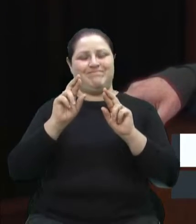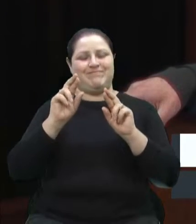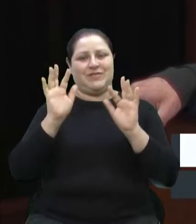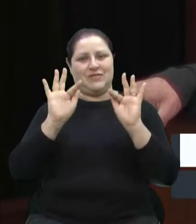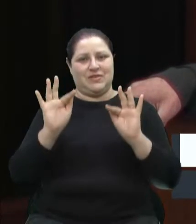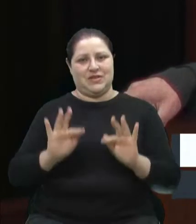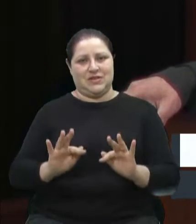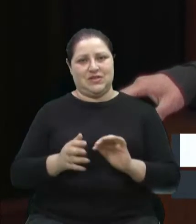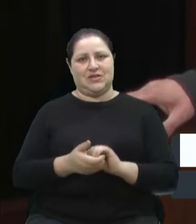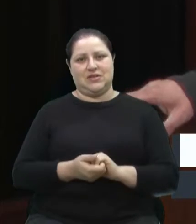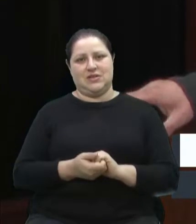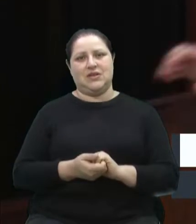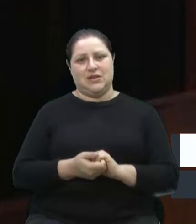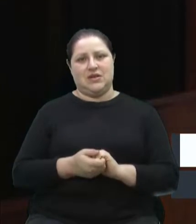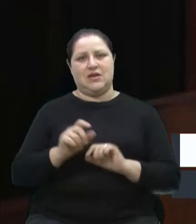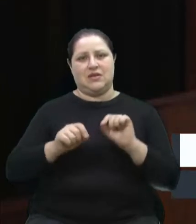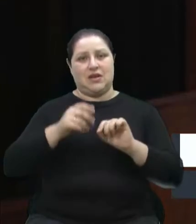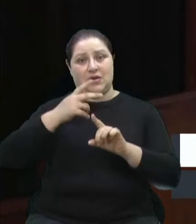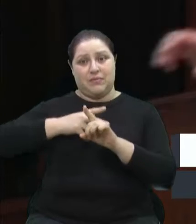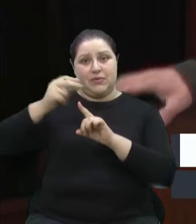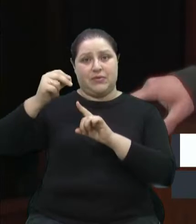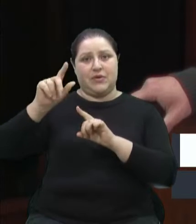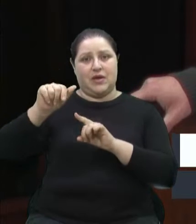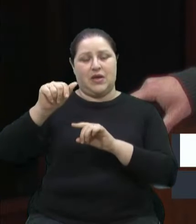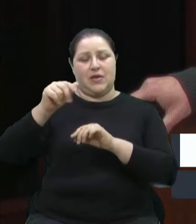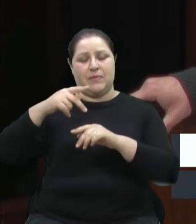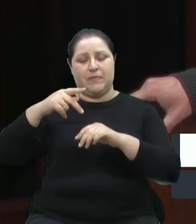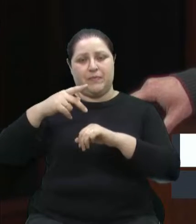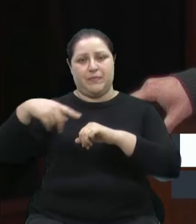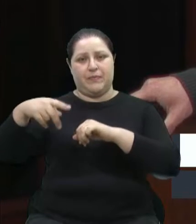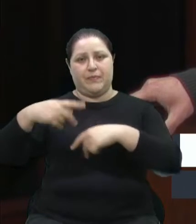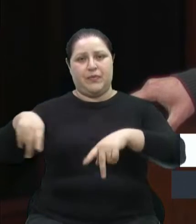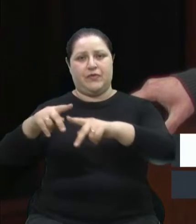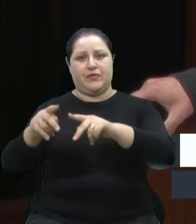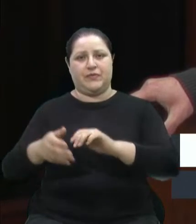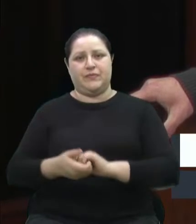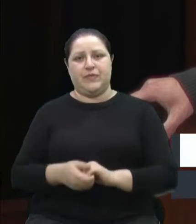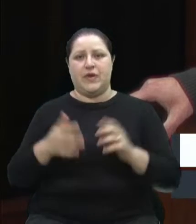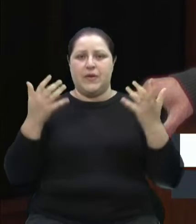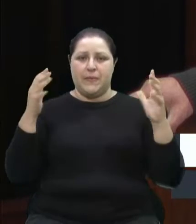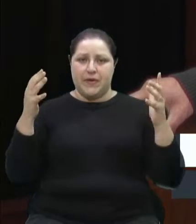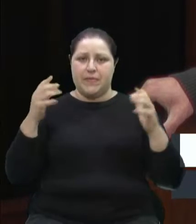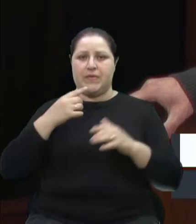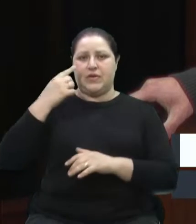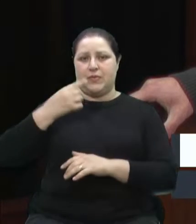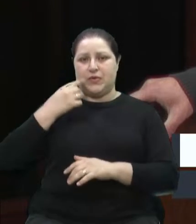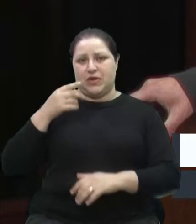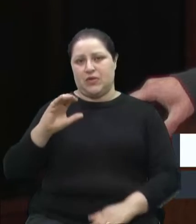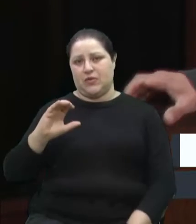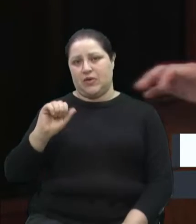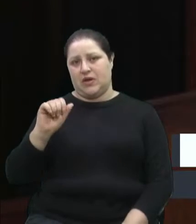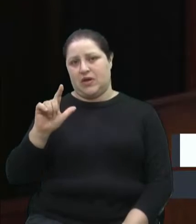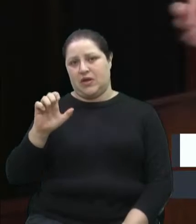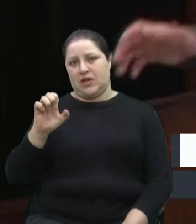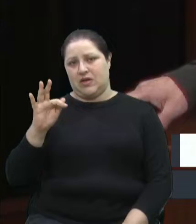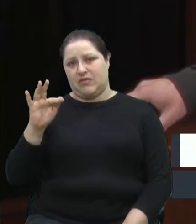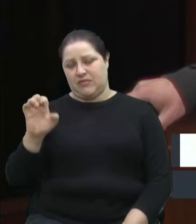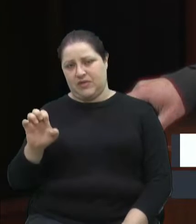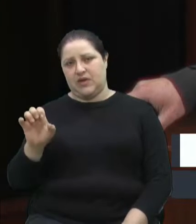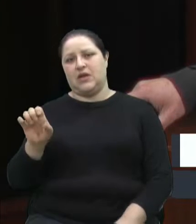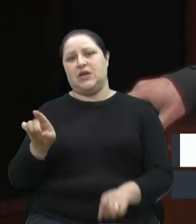população. Parabéns, deputado Paulo Kaleff. População de Caxias do Sul e região, esses